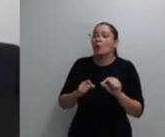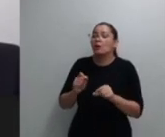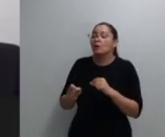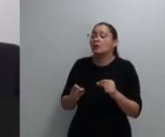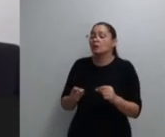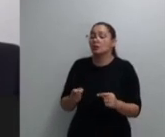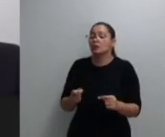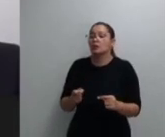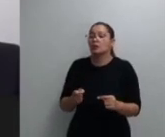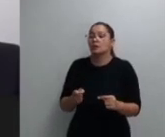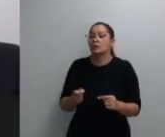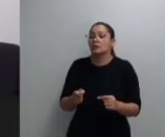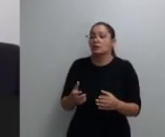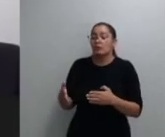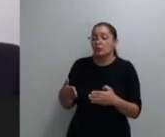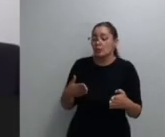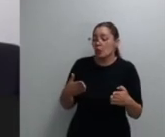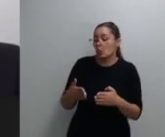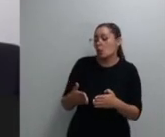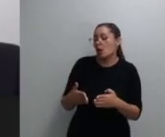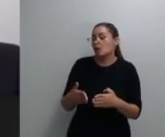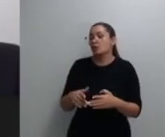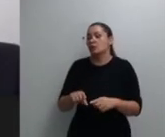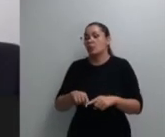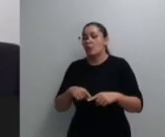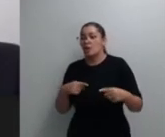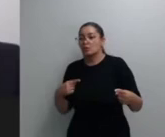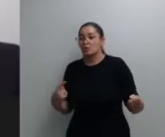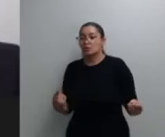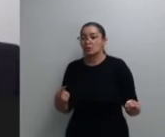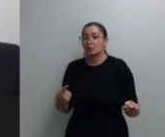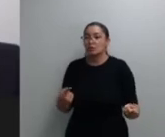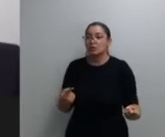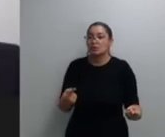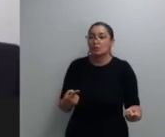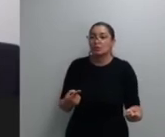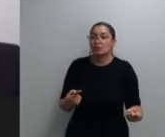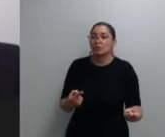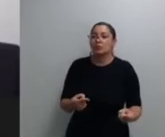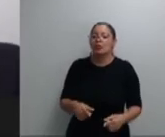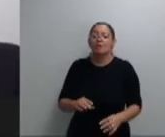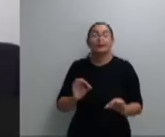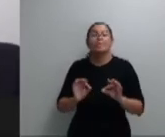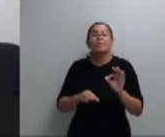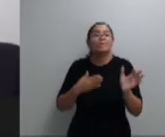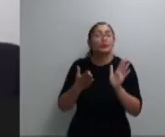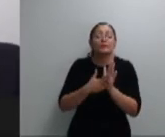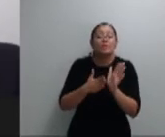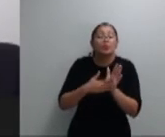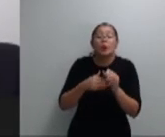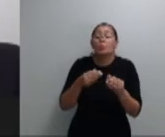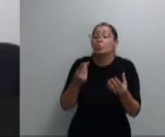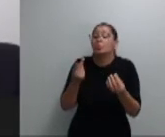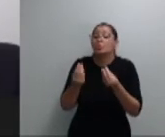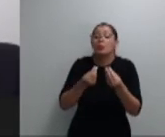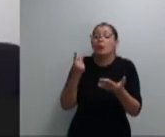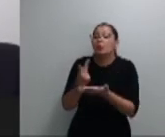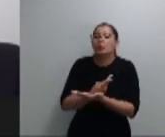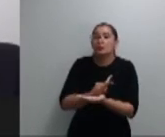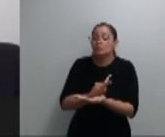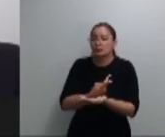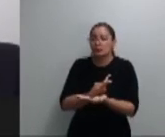inviabiliza nada obstante como digo a relevância da questão da pretensão mas esse óbice